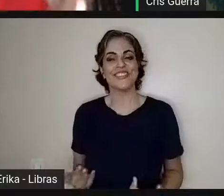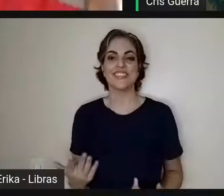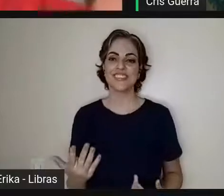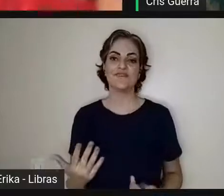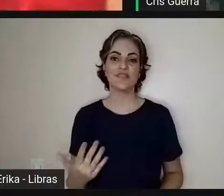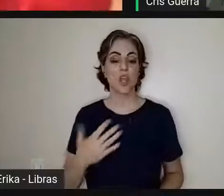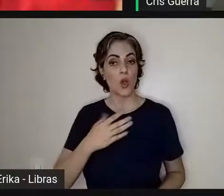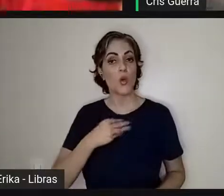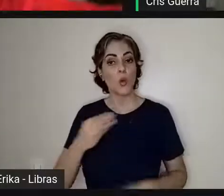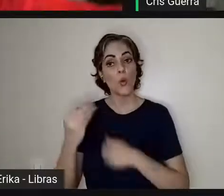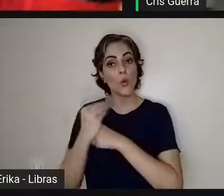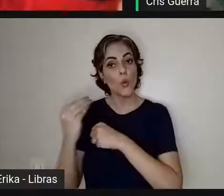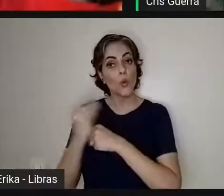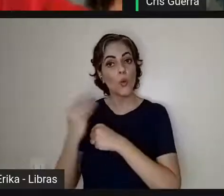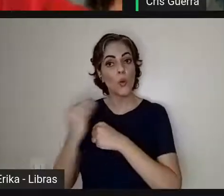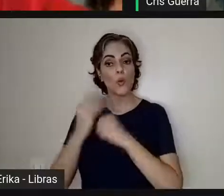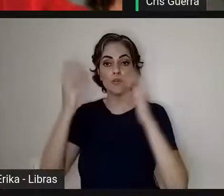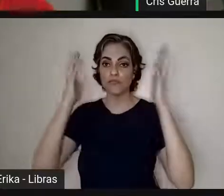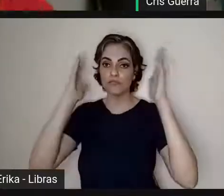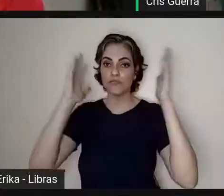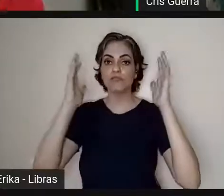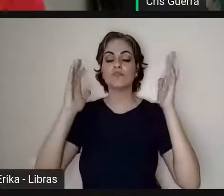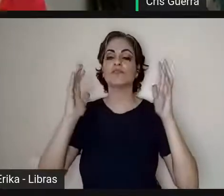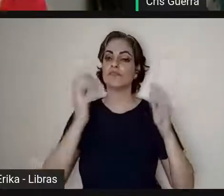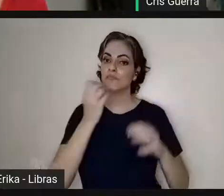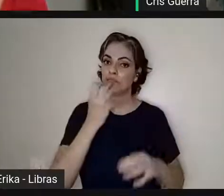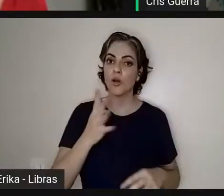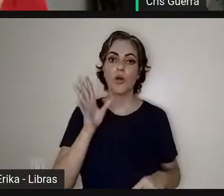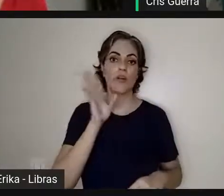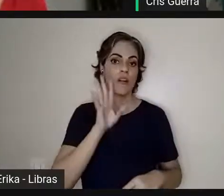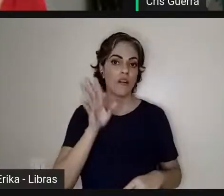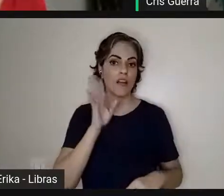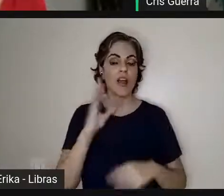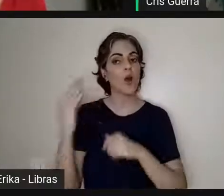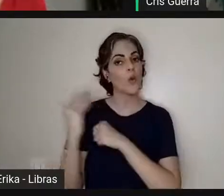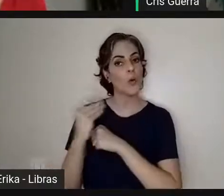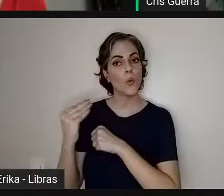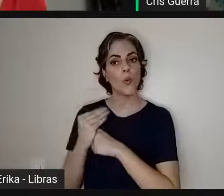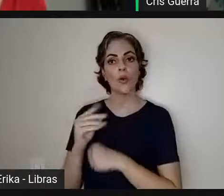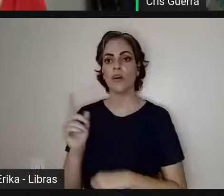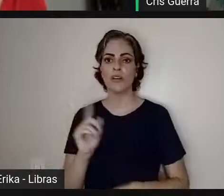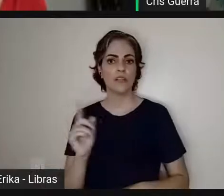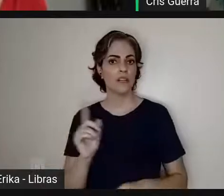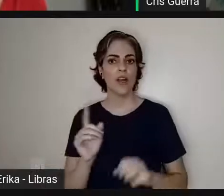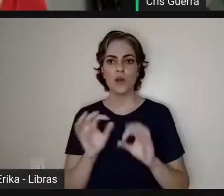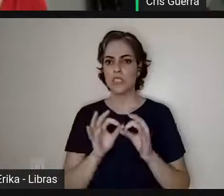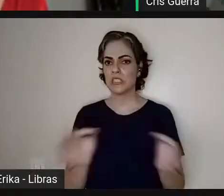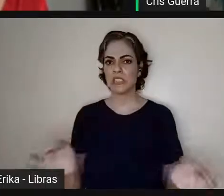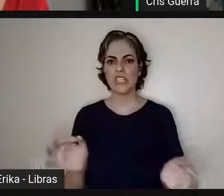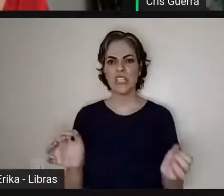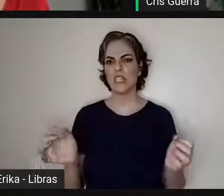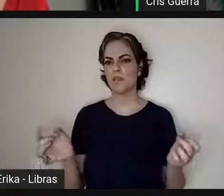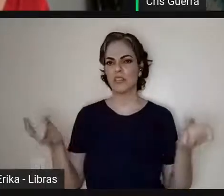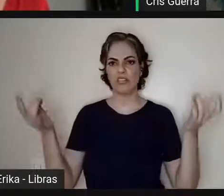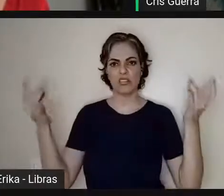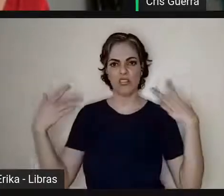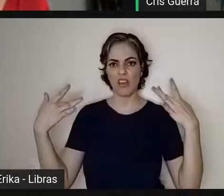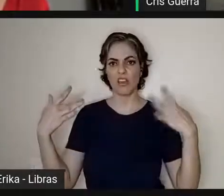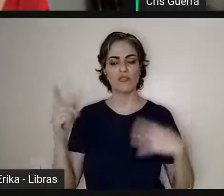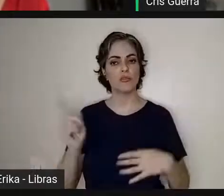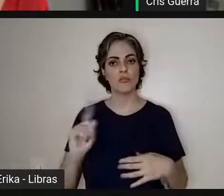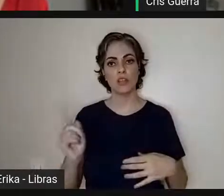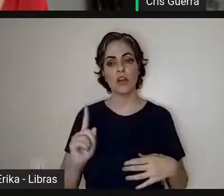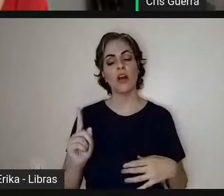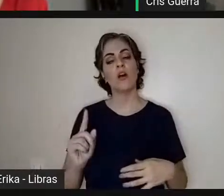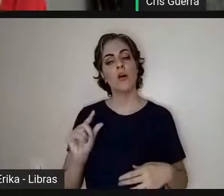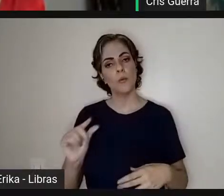cuido bem dele, eu uso bem, né? Eu uso um shampoo bacana. Não é um cabelo que simplesmente eu deixei branco e acabou. Tem uma libertação? Tem, mas também